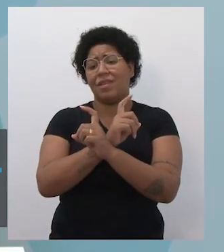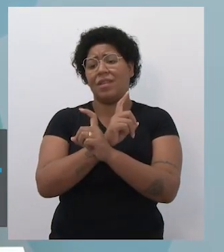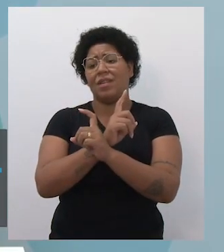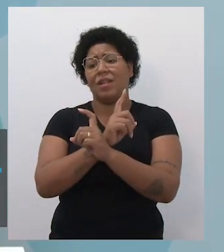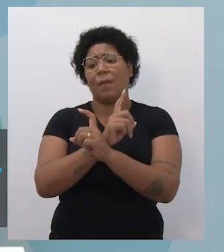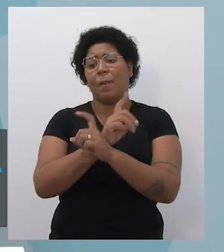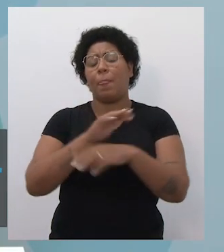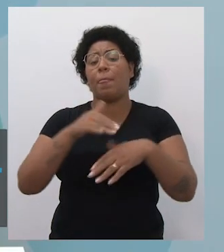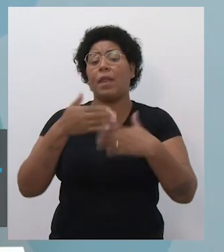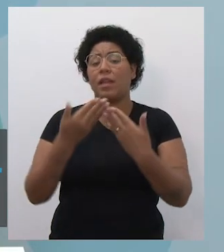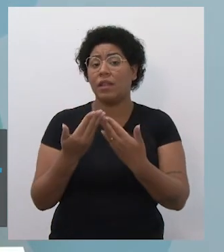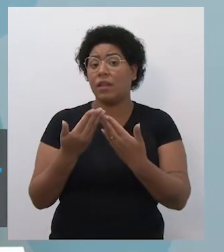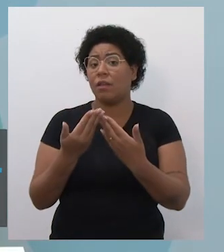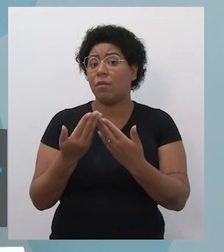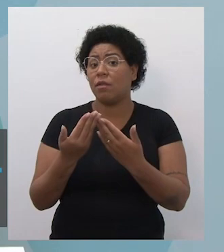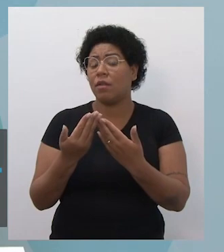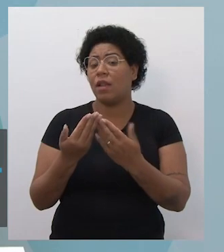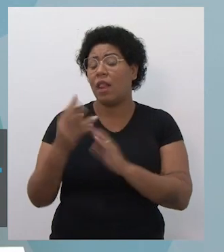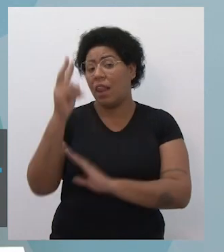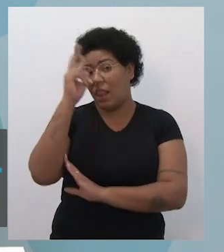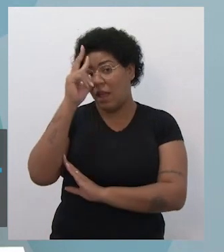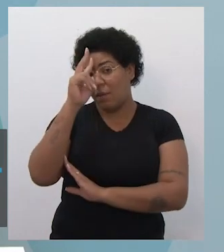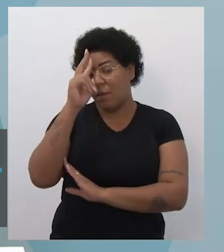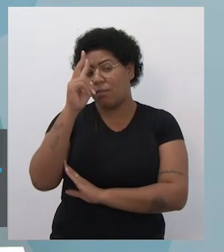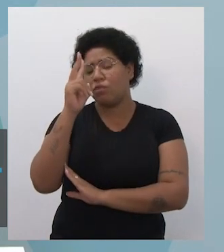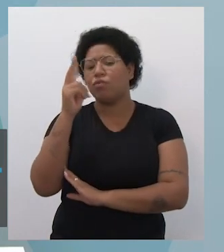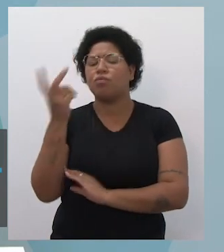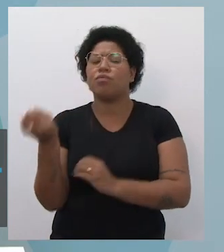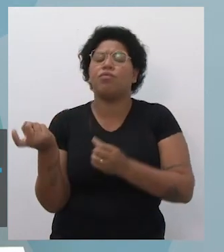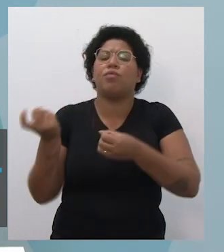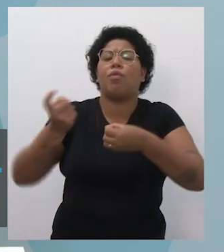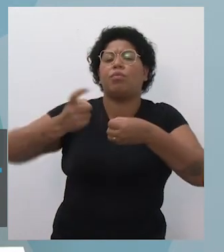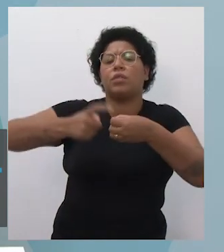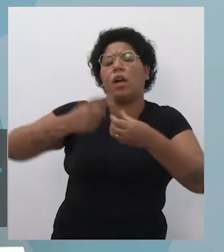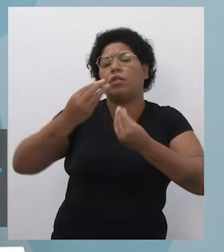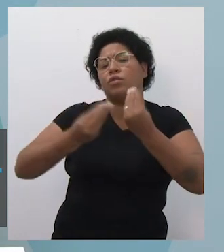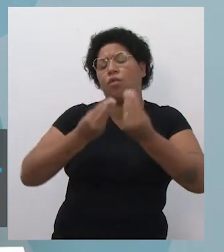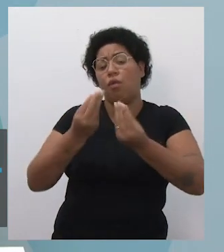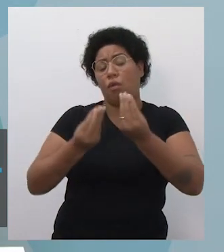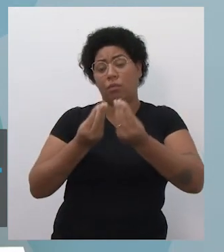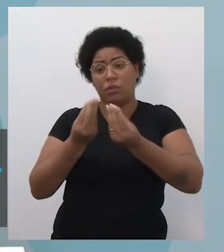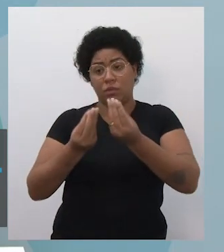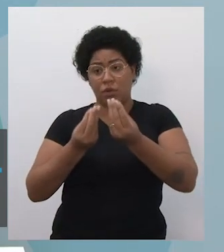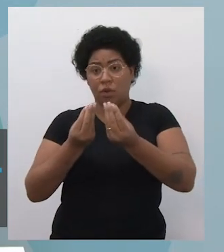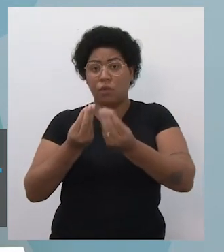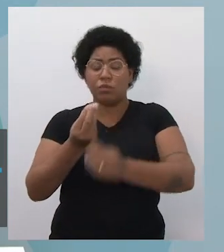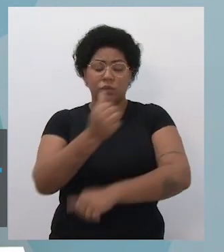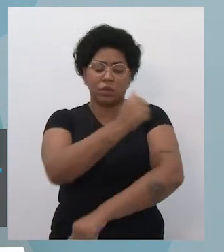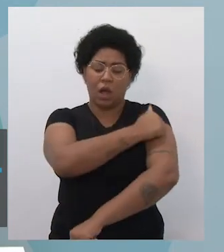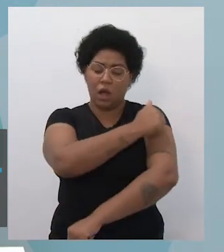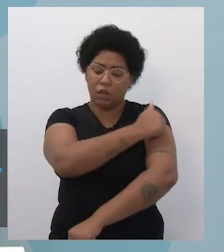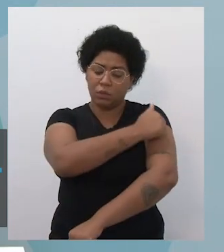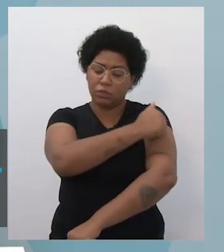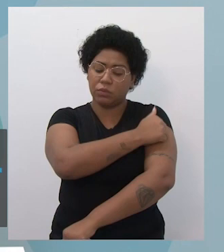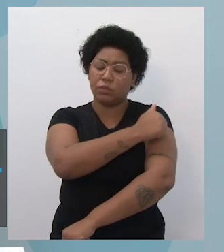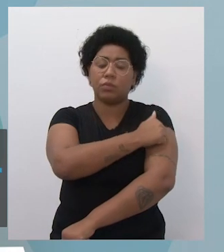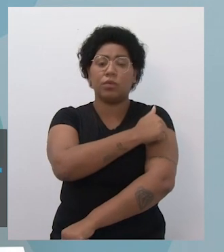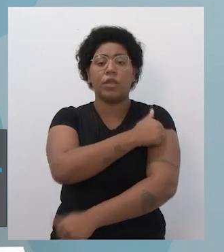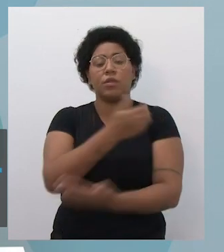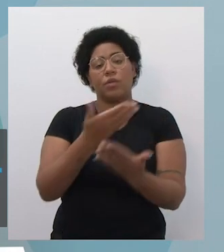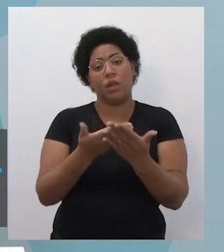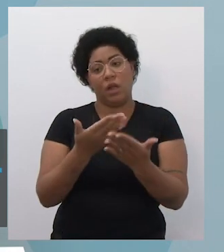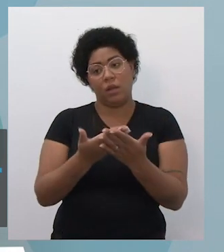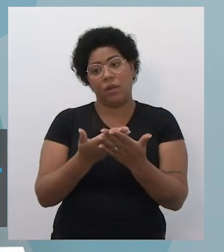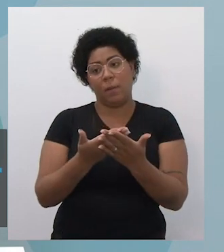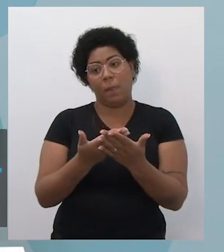né, em retomar esse percurso dos estudantes para a gente poder fortalecer a aprendizagem desses estudantes,